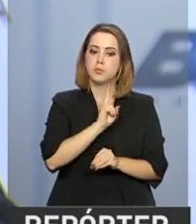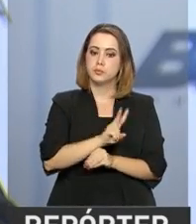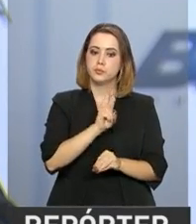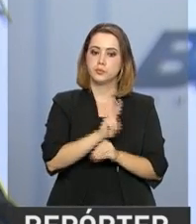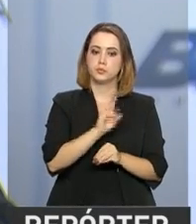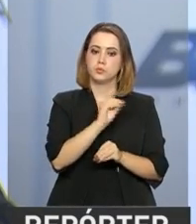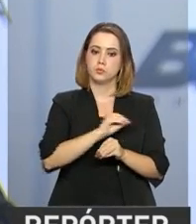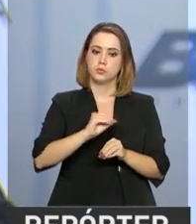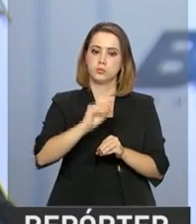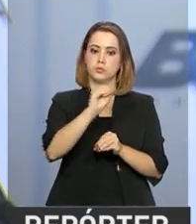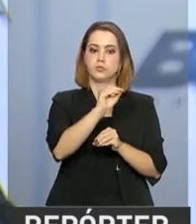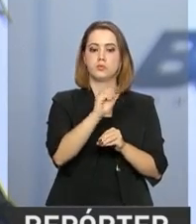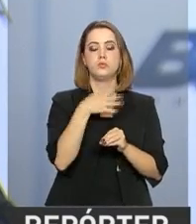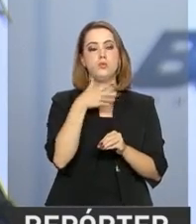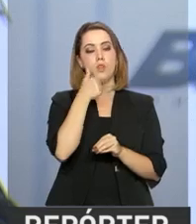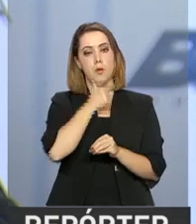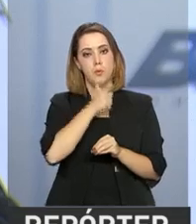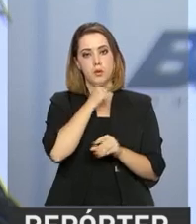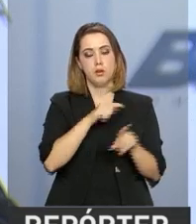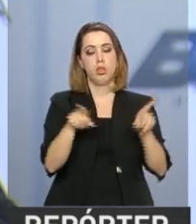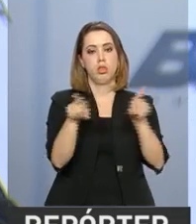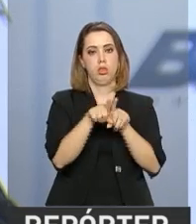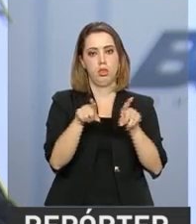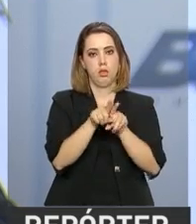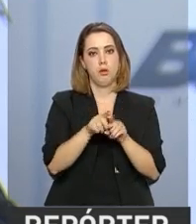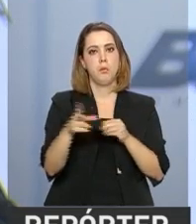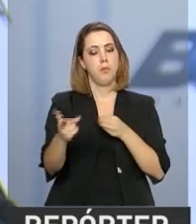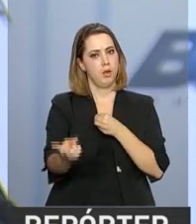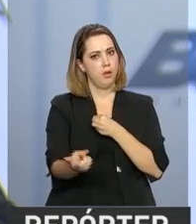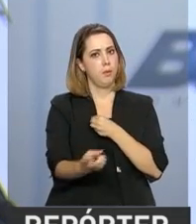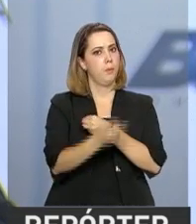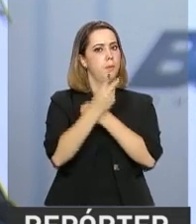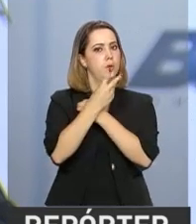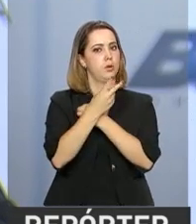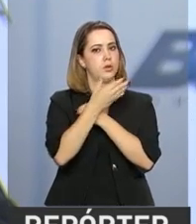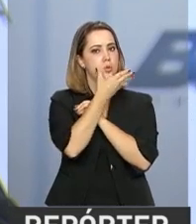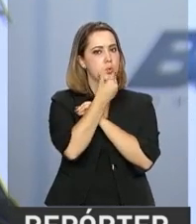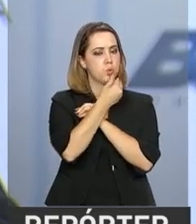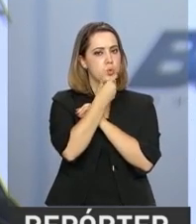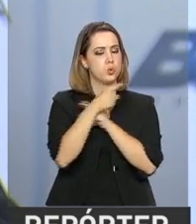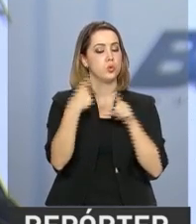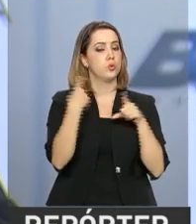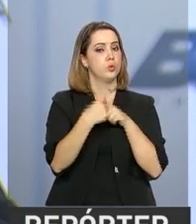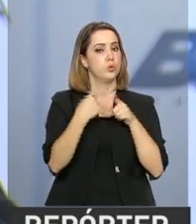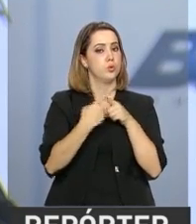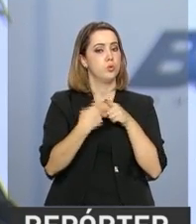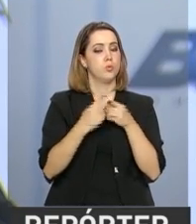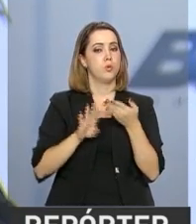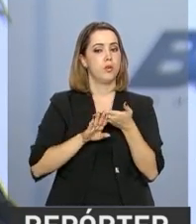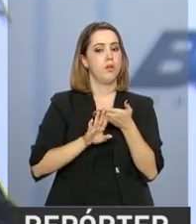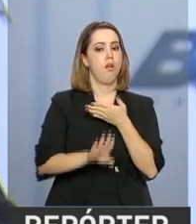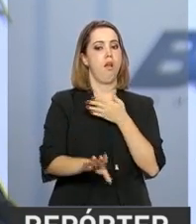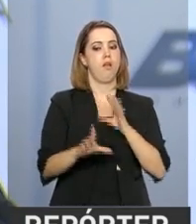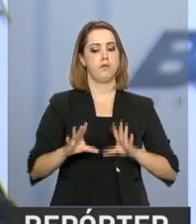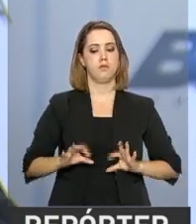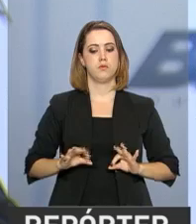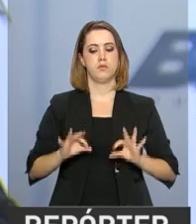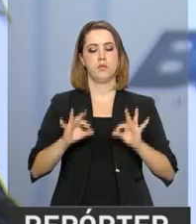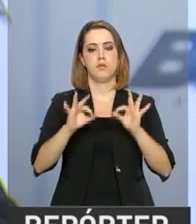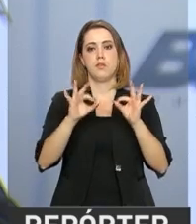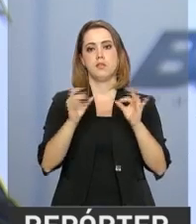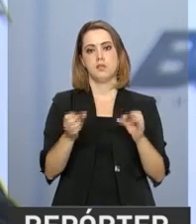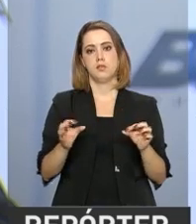só da da da da proteção contra a mulher mas eles também serão beneficiados eh pessoalmente porque eh o câncer do eh a